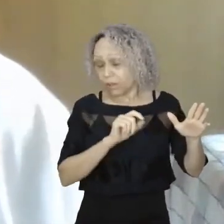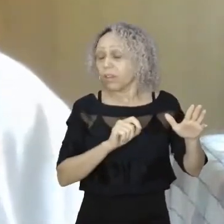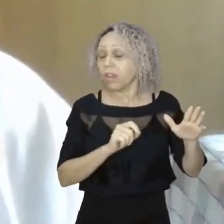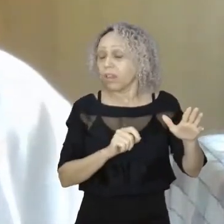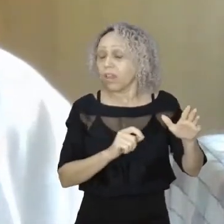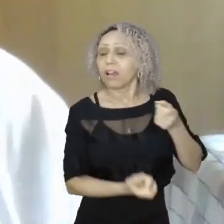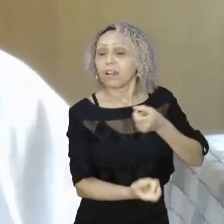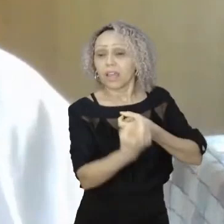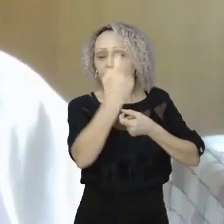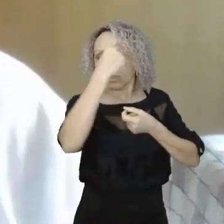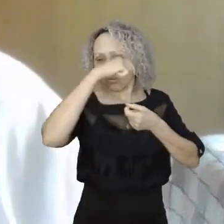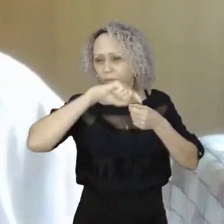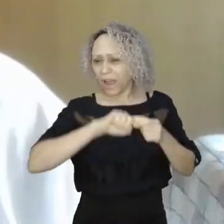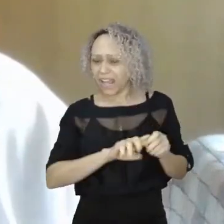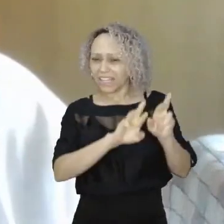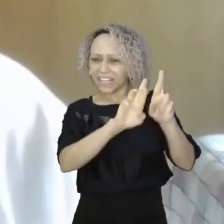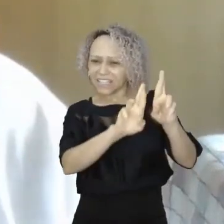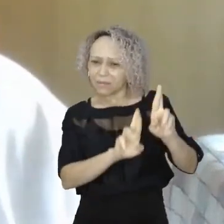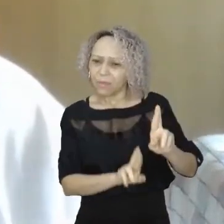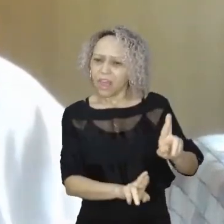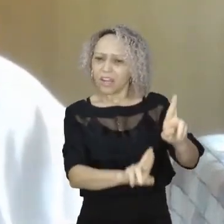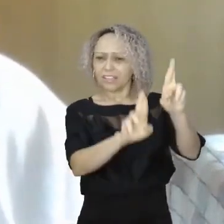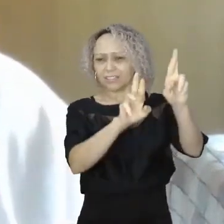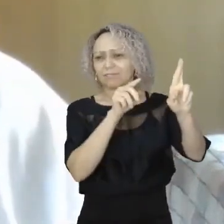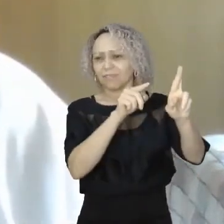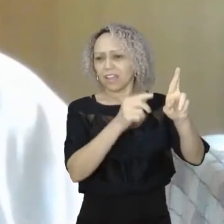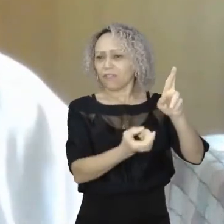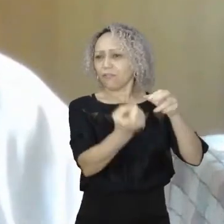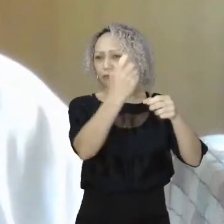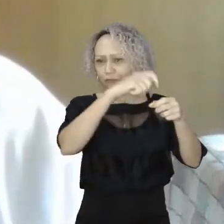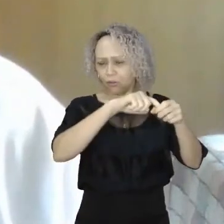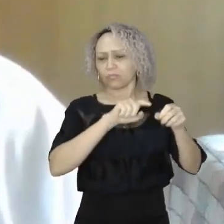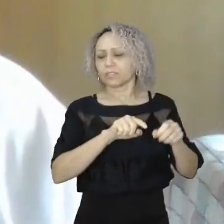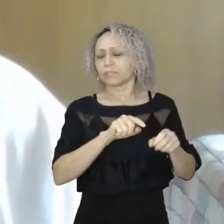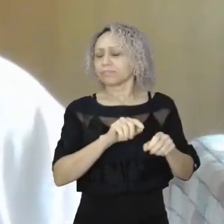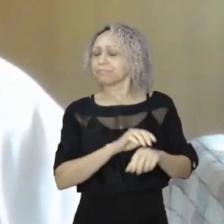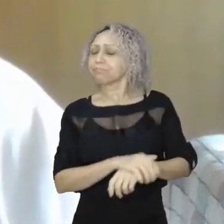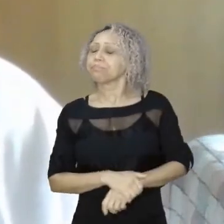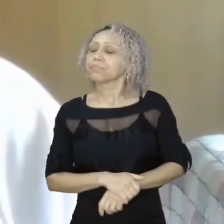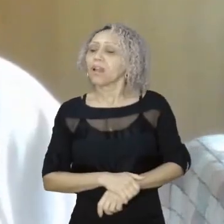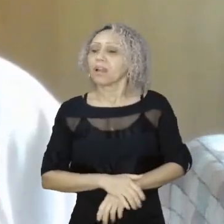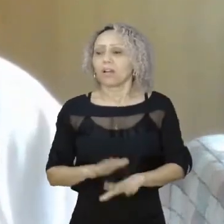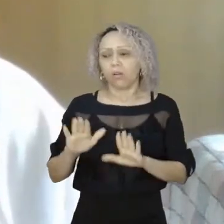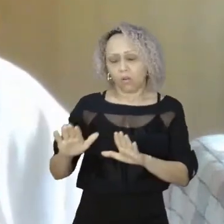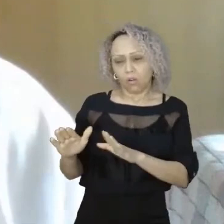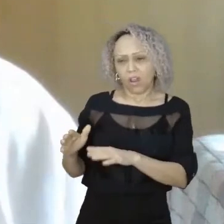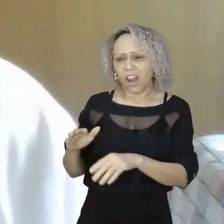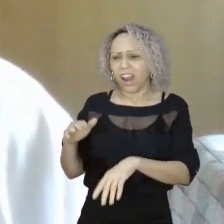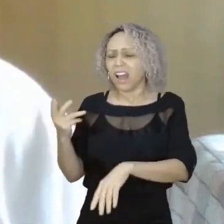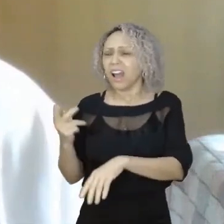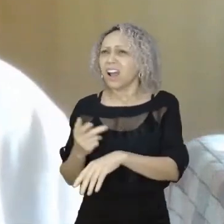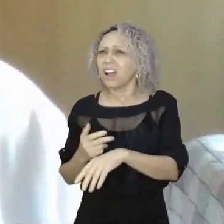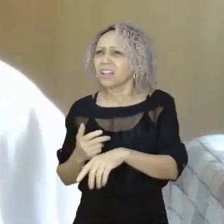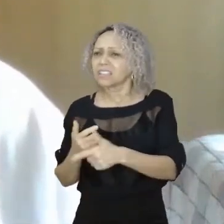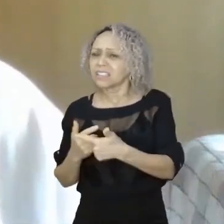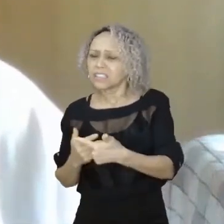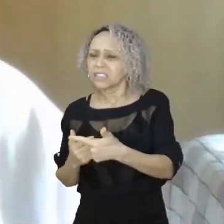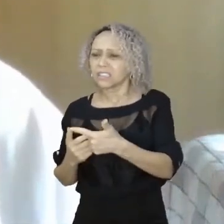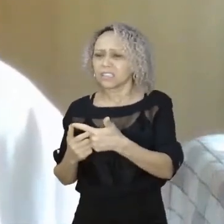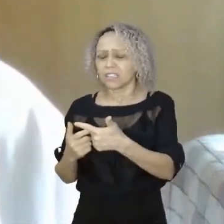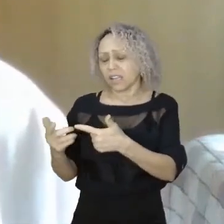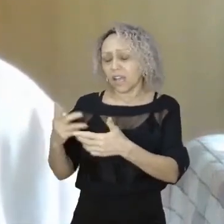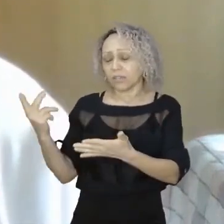esperança. E por que retomada da esperança? Nos últimos 6 anos, desde o golpe da presidenta Dilma até